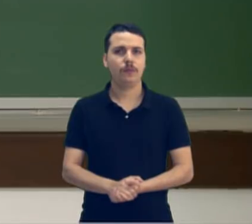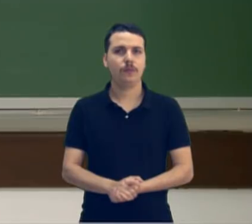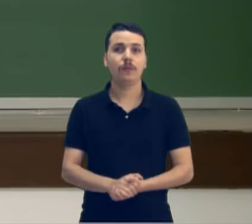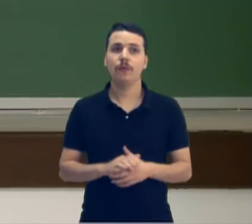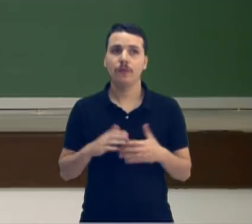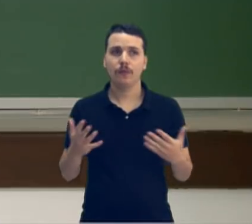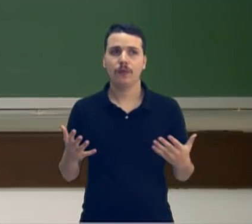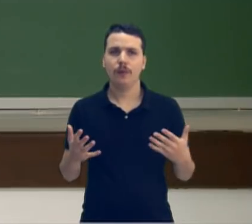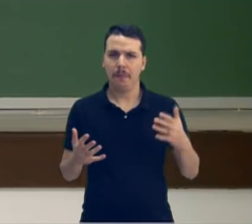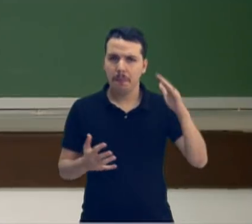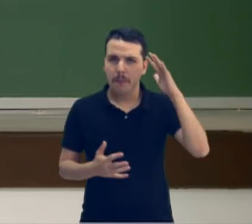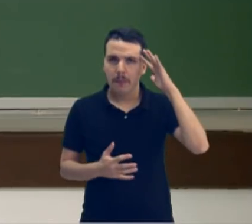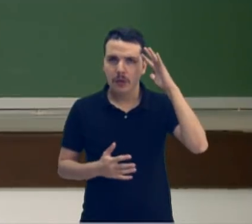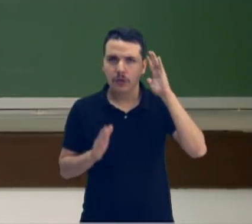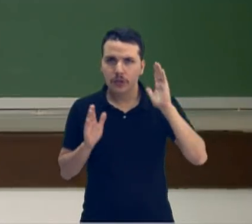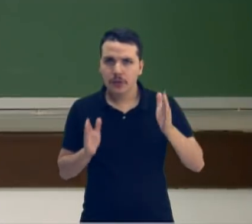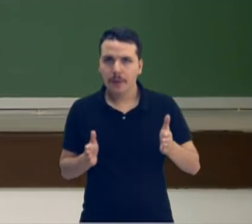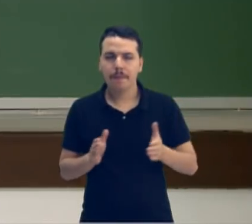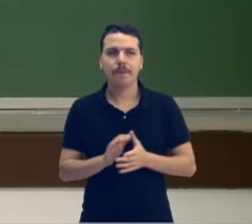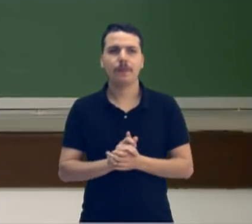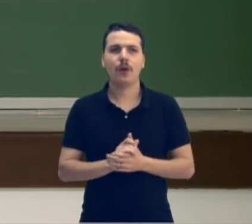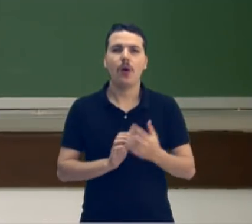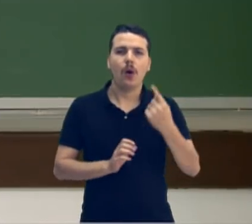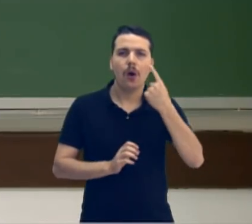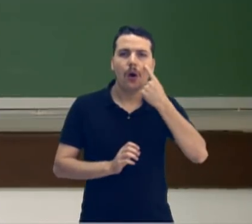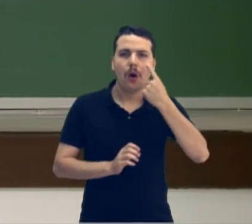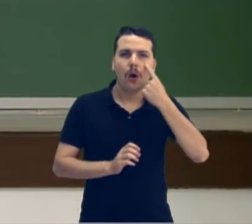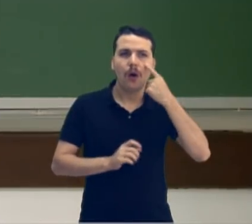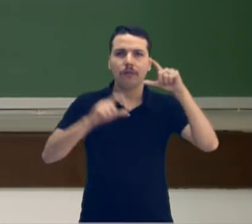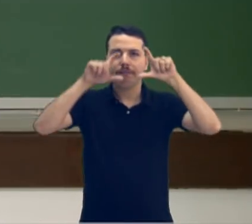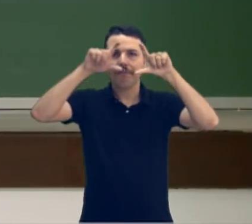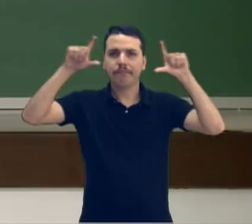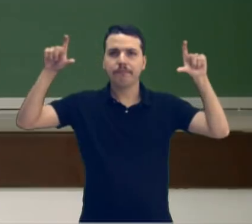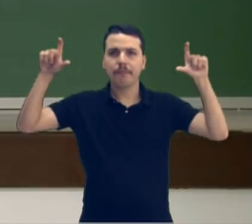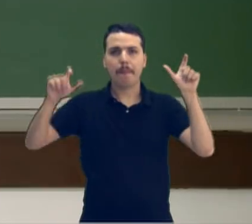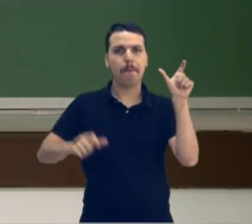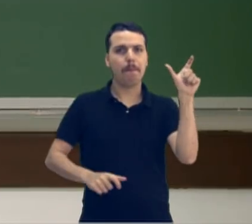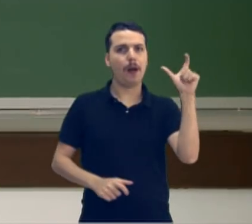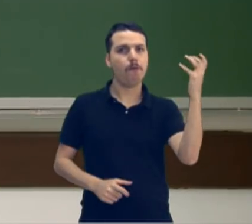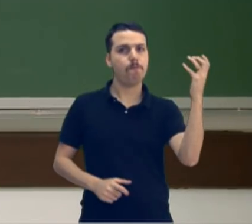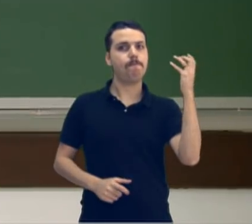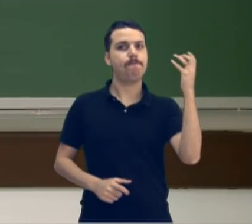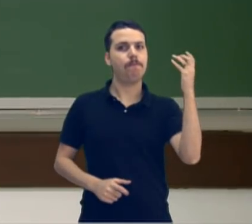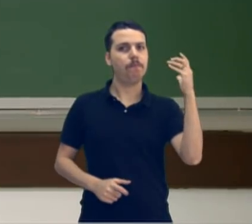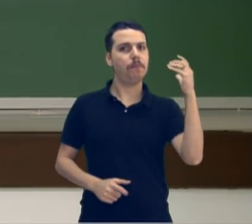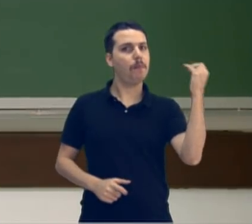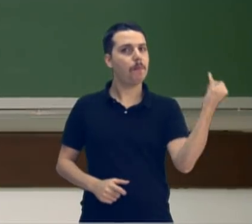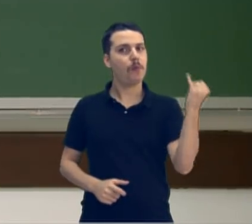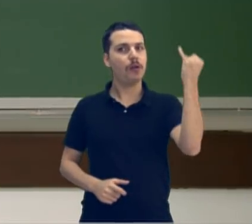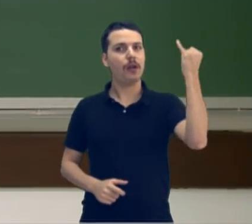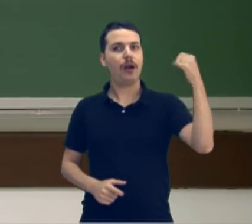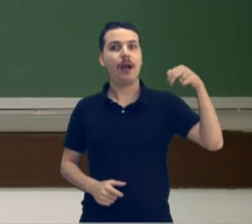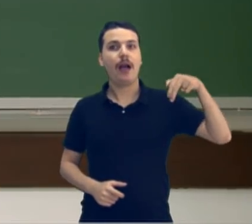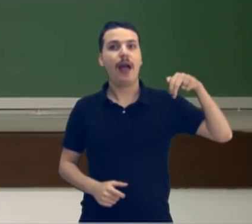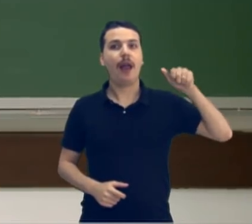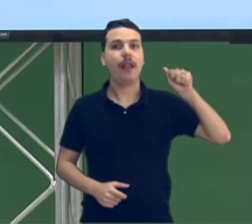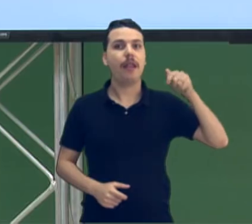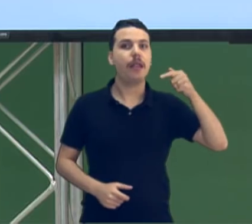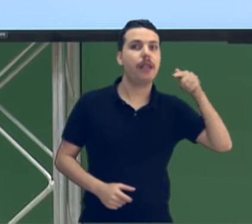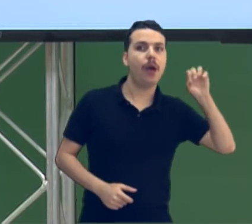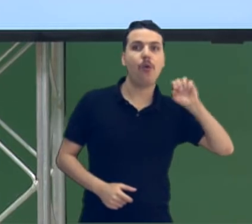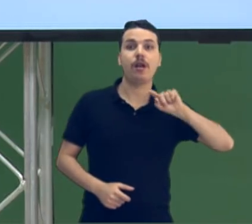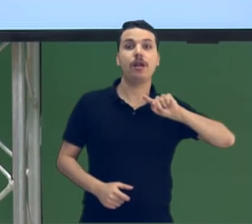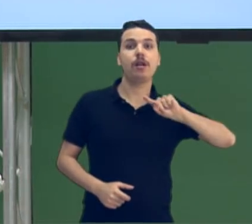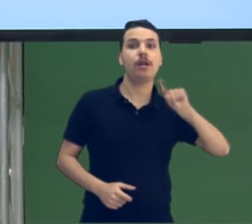E aí, pensaram? Observaram lá no enunciado? Tem uma palavra bem importante, que é aquele não.